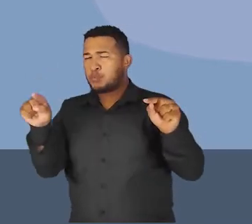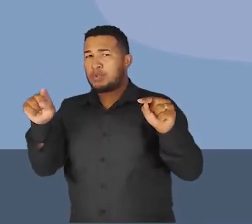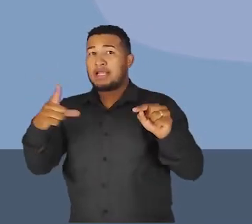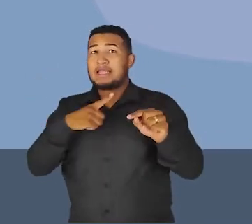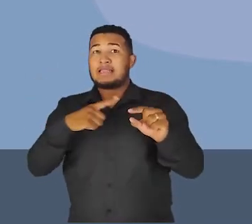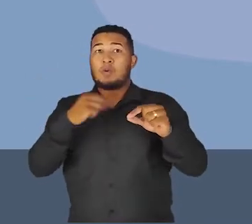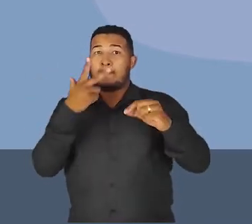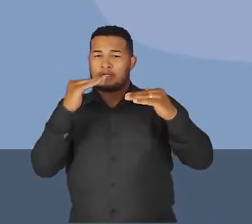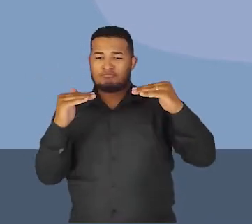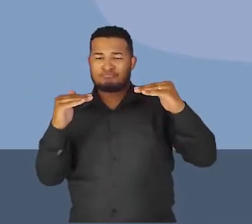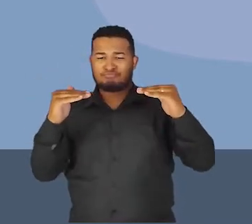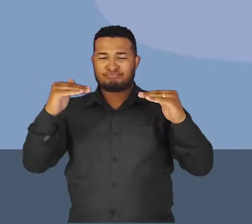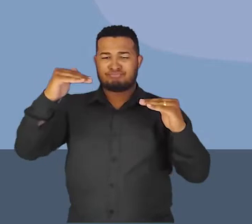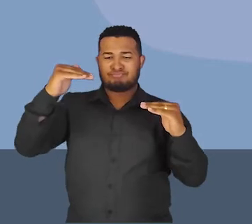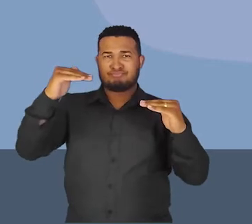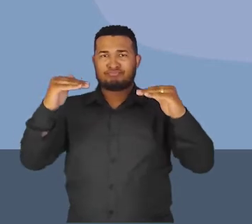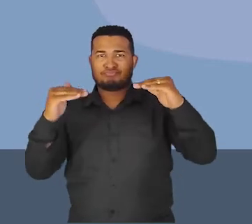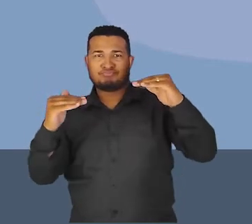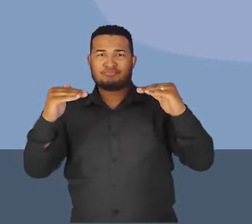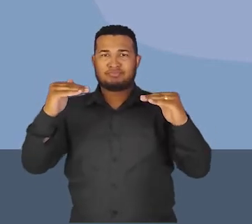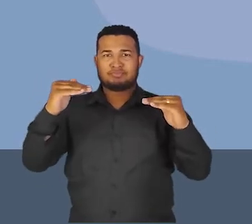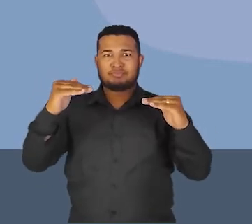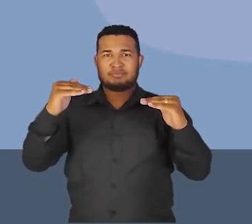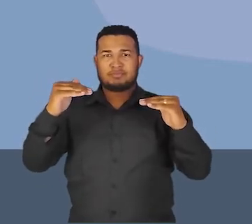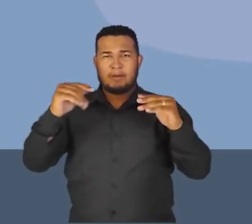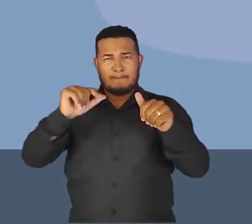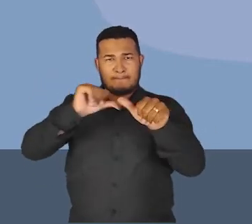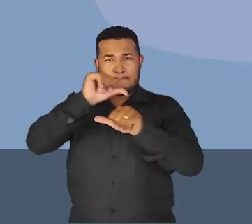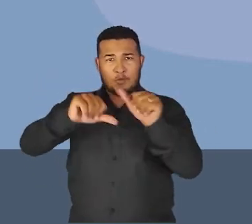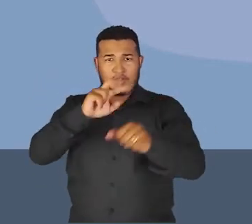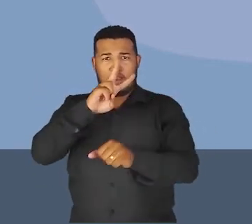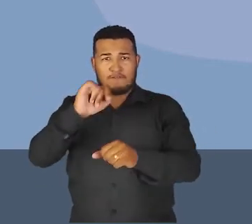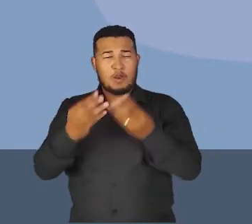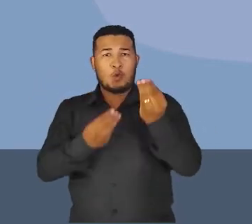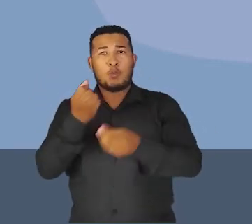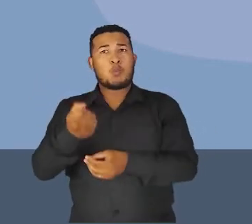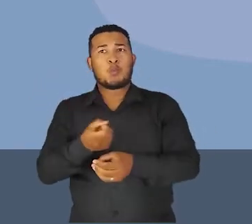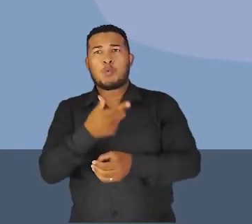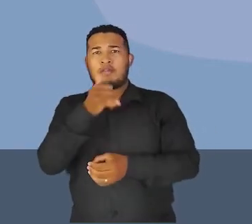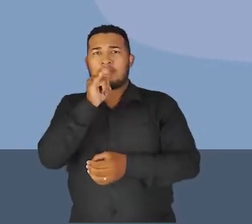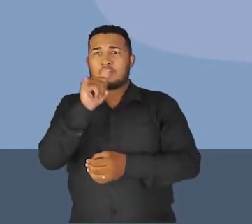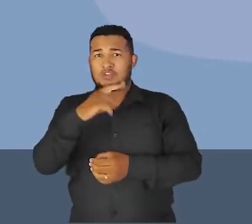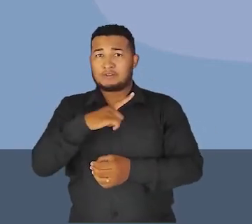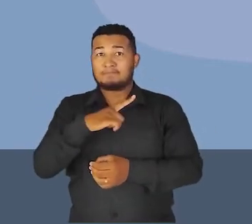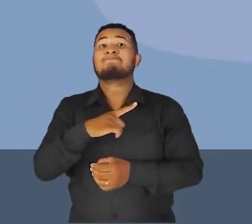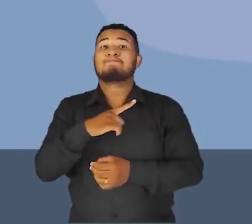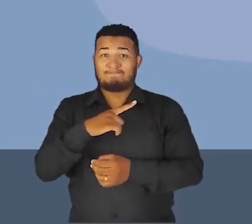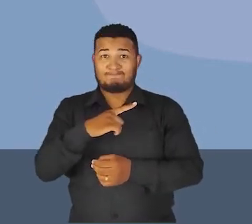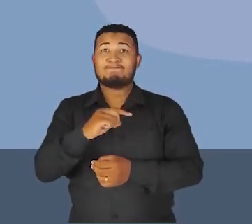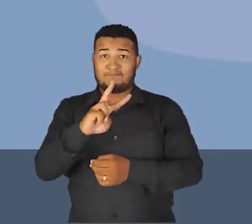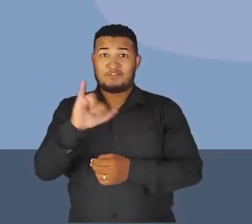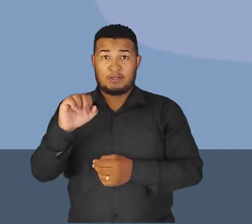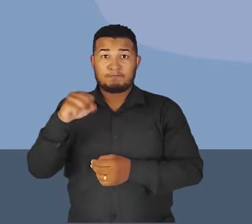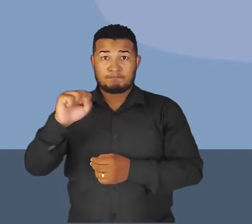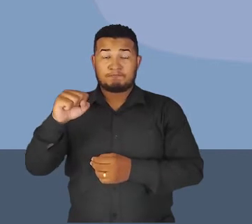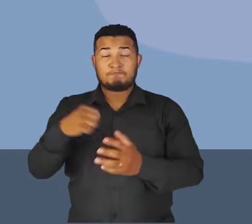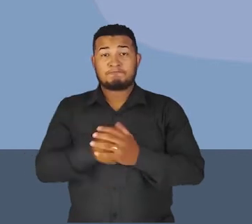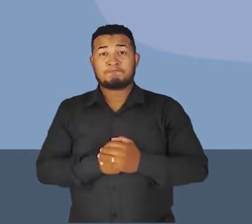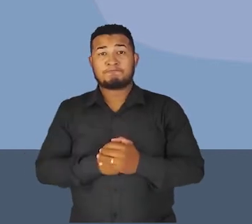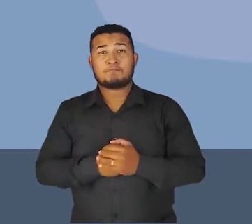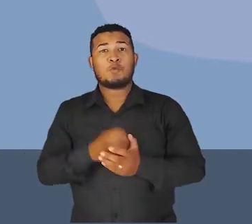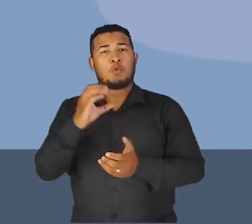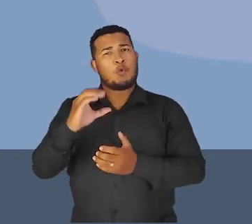uma angulação. Isso vai mudar no fluxo energético que vai ser transferido? Vai.